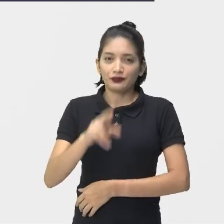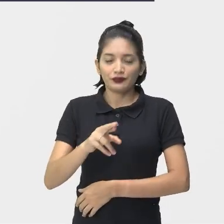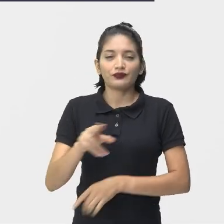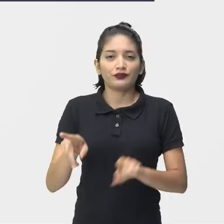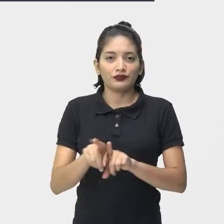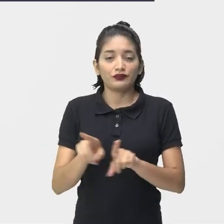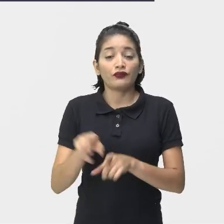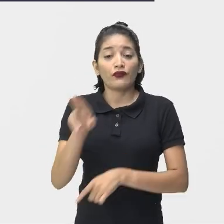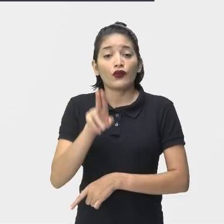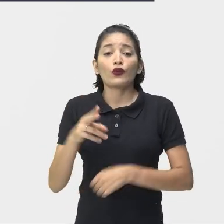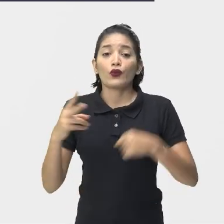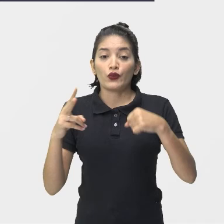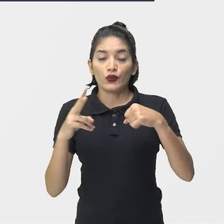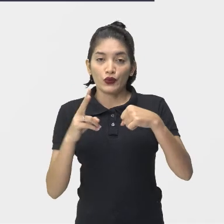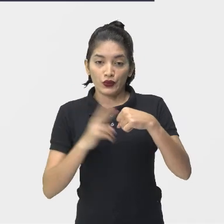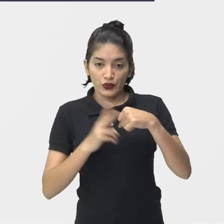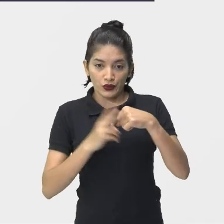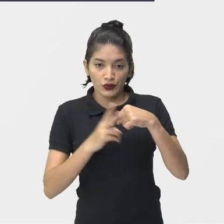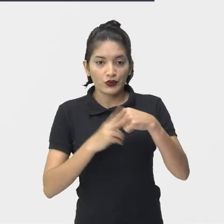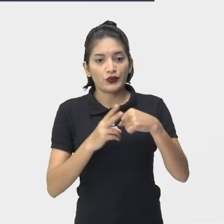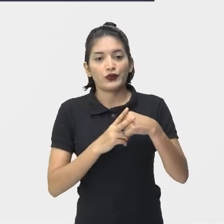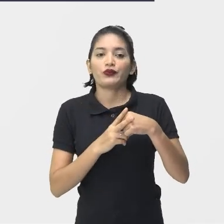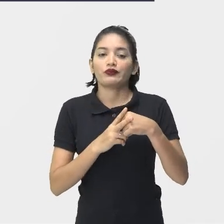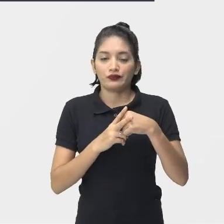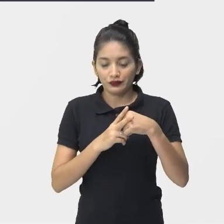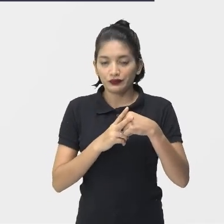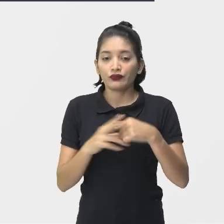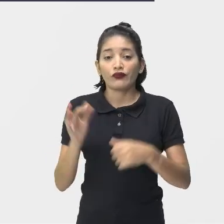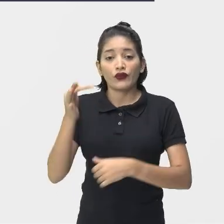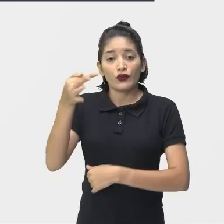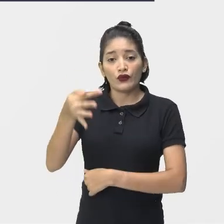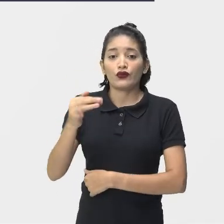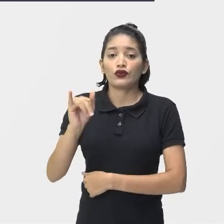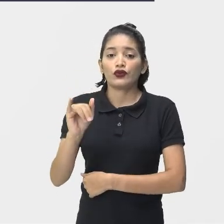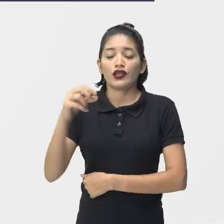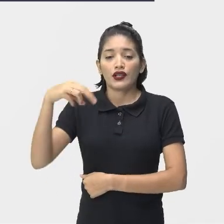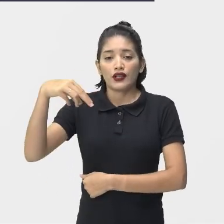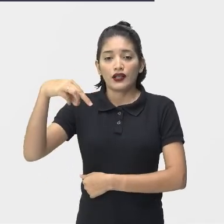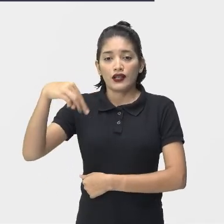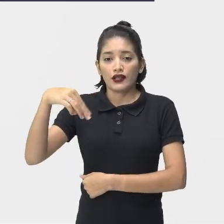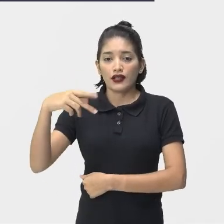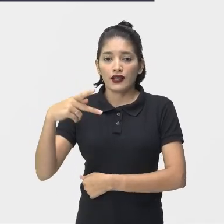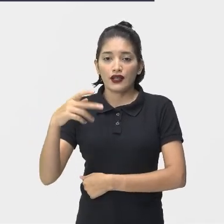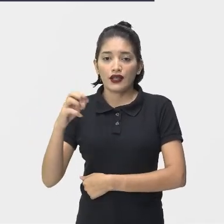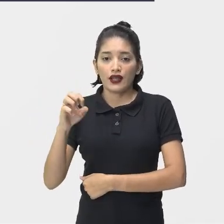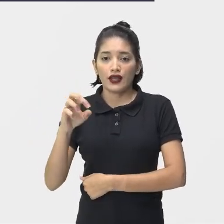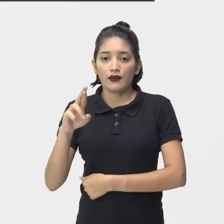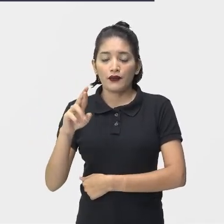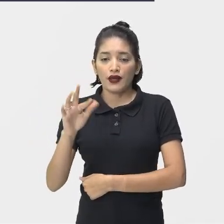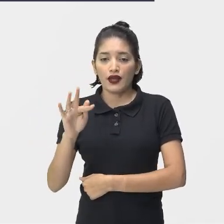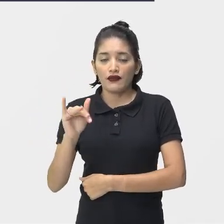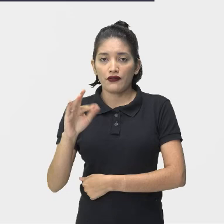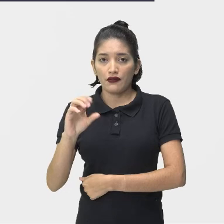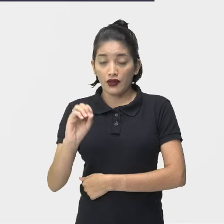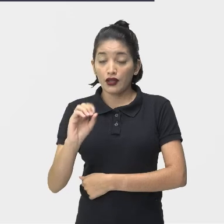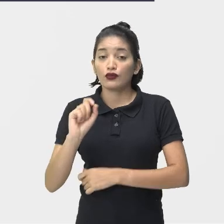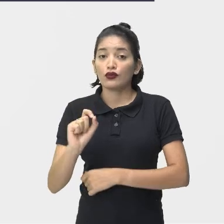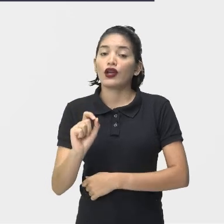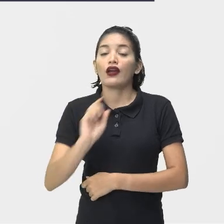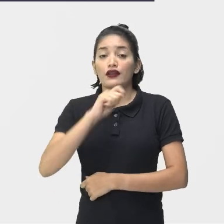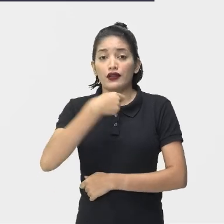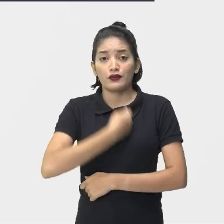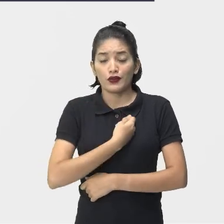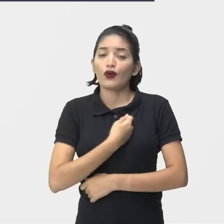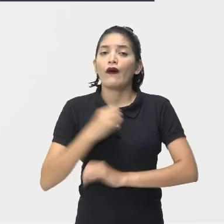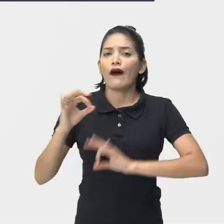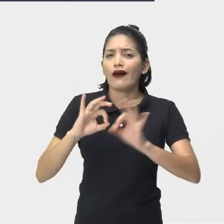realizá-la. Use verbos no futuro imperfeito do indicativo para expressar em espanhol seus planos futuros para o mês que vem.